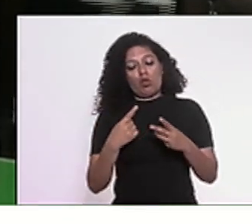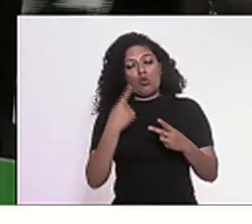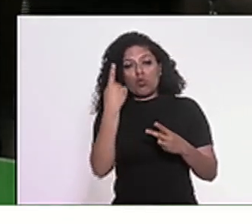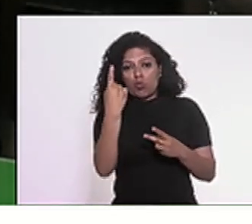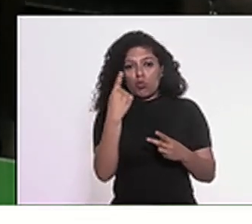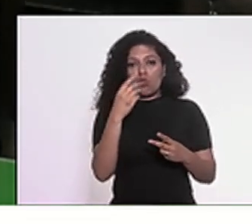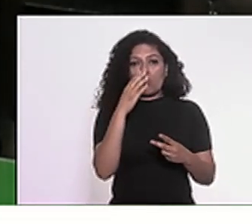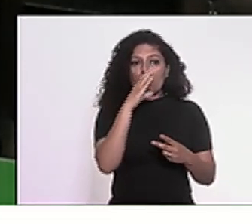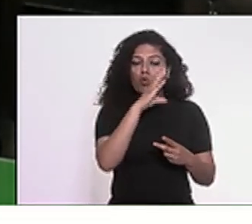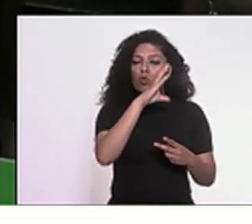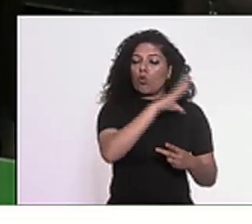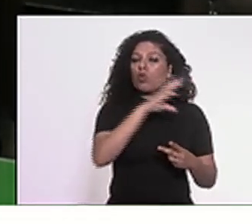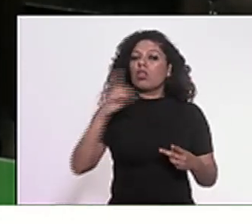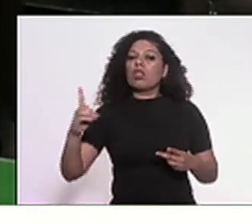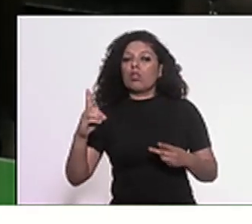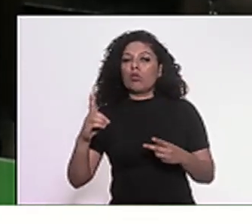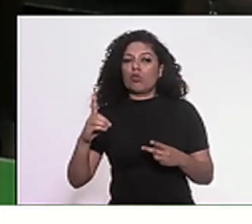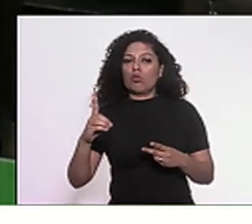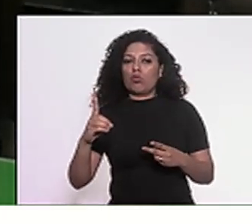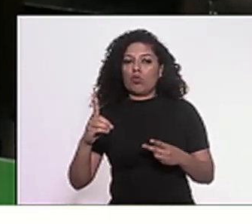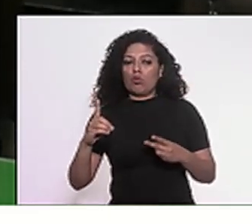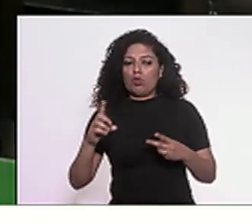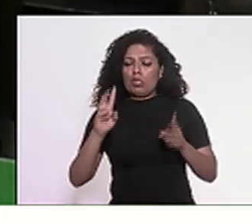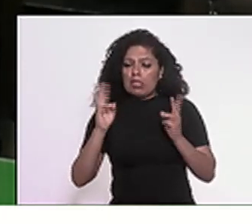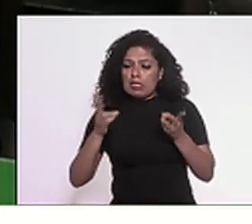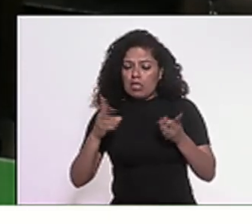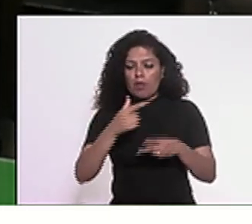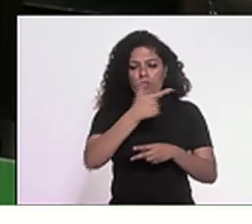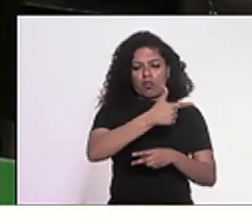atenderão 24 horas de domingo a domingo.